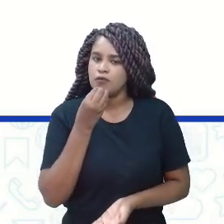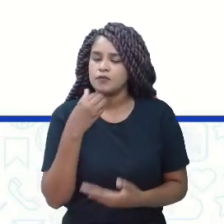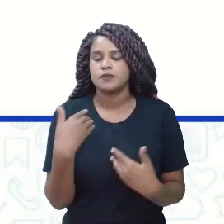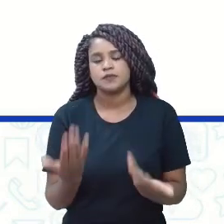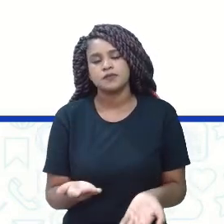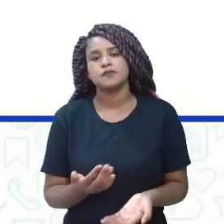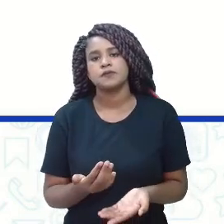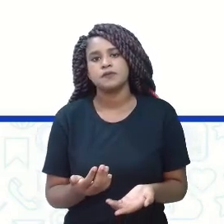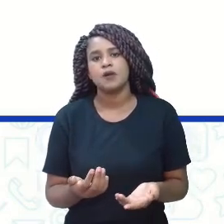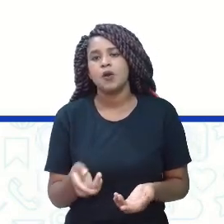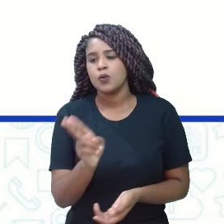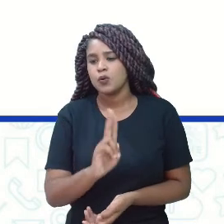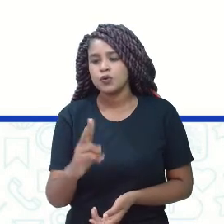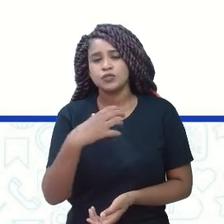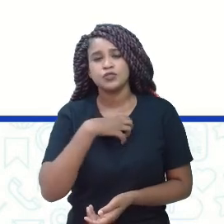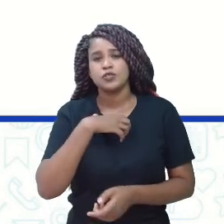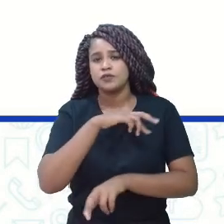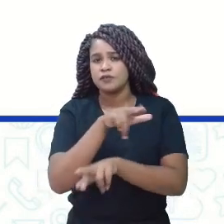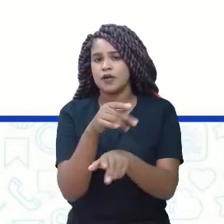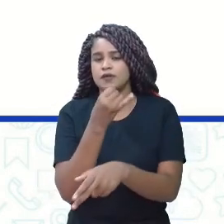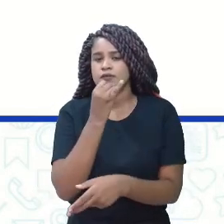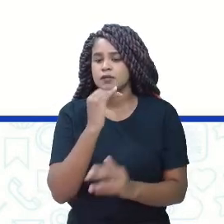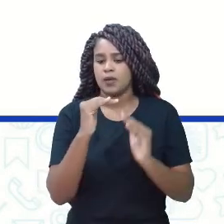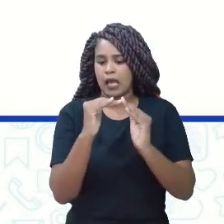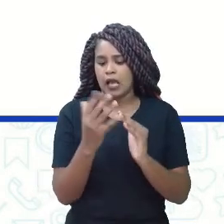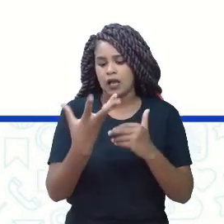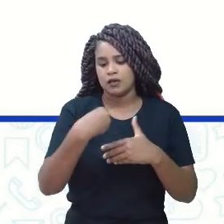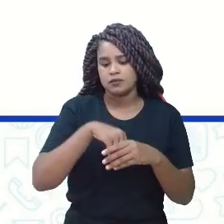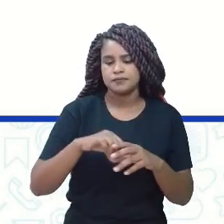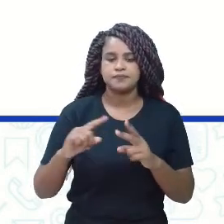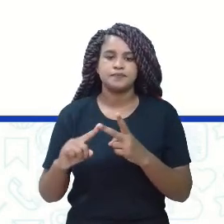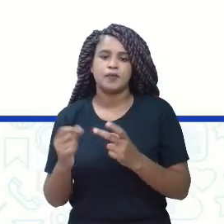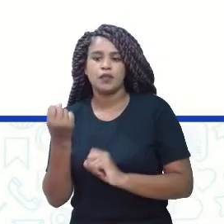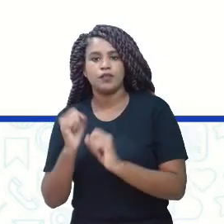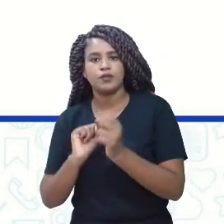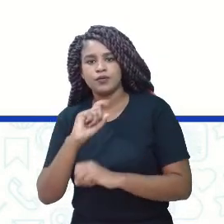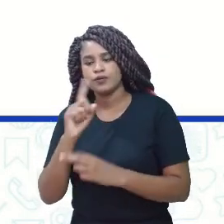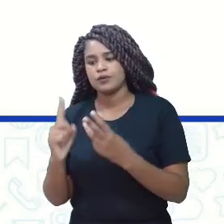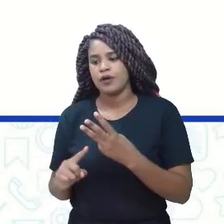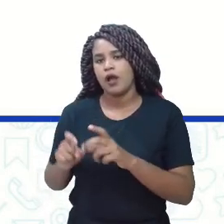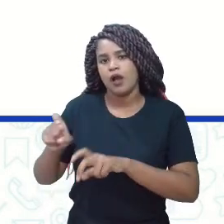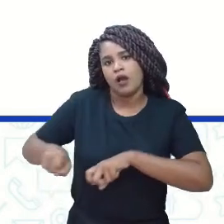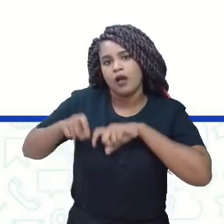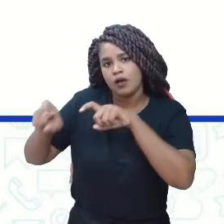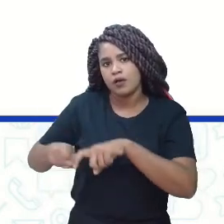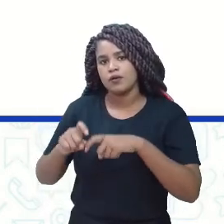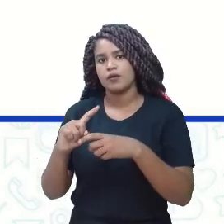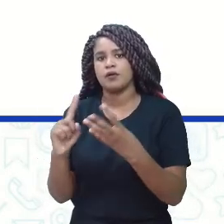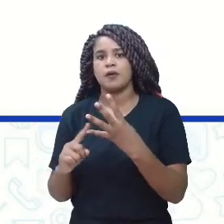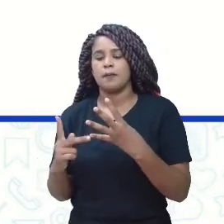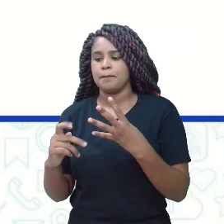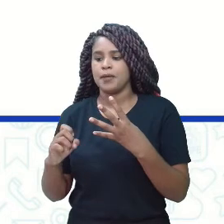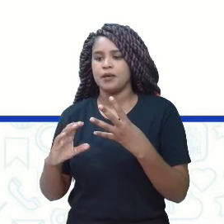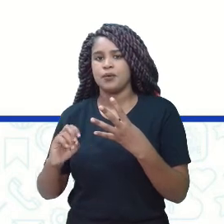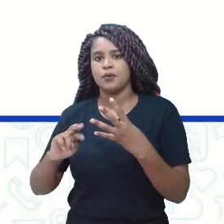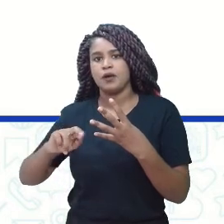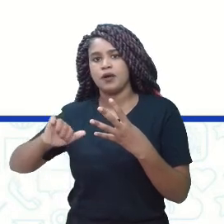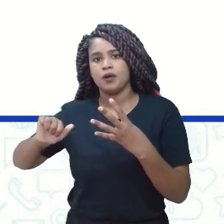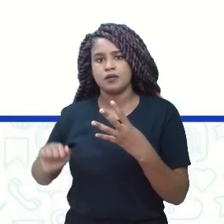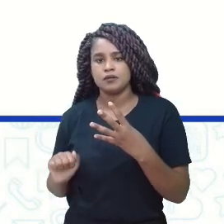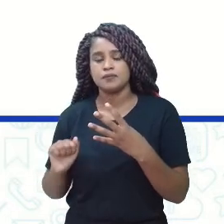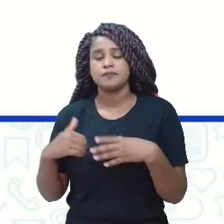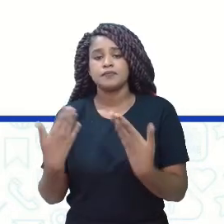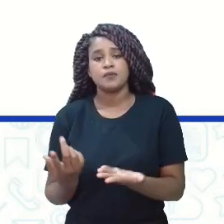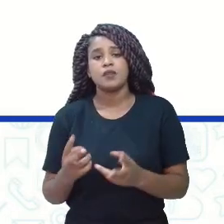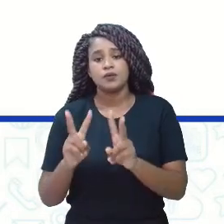diversas formas, como no uso doméstico, nas indústrias, na agricultura e pecuária, com relação